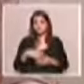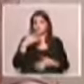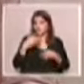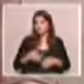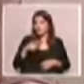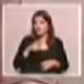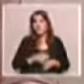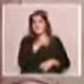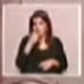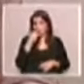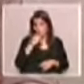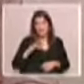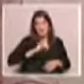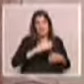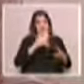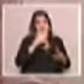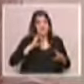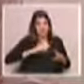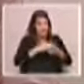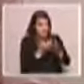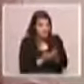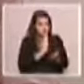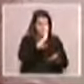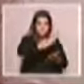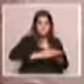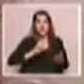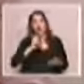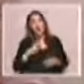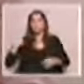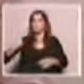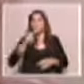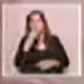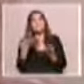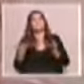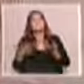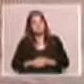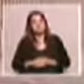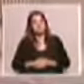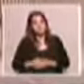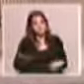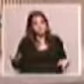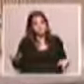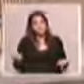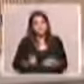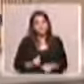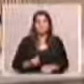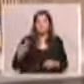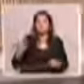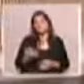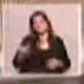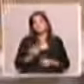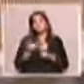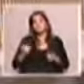melhor comer uma fatia deste queijo do que propriamente todos os dias almoçar fritos. Sim, até porque nós estamos a conseguir